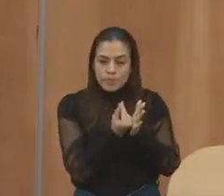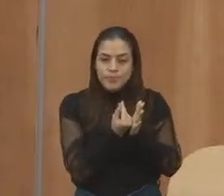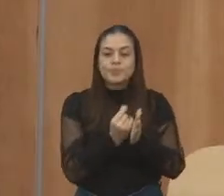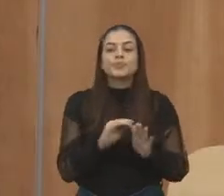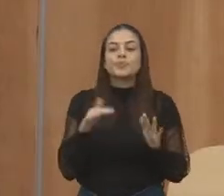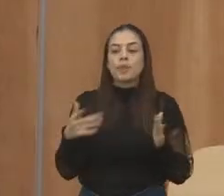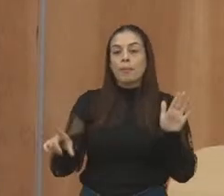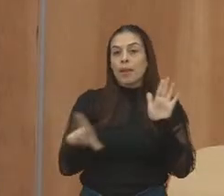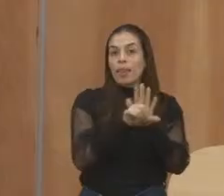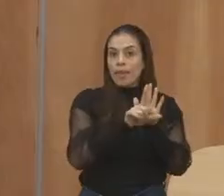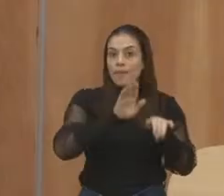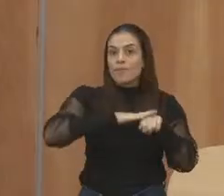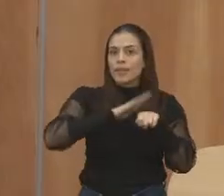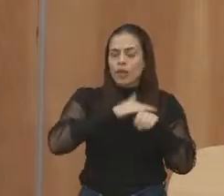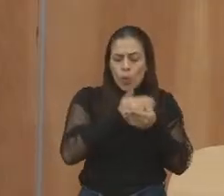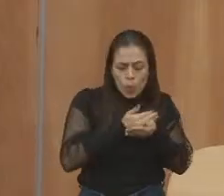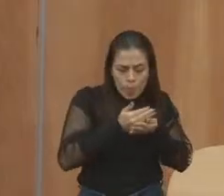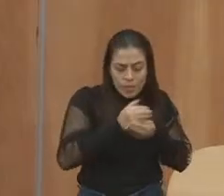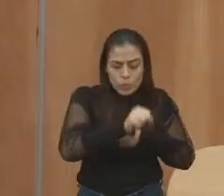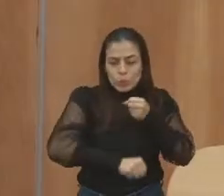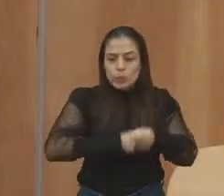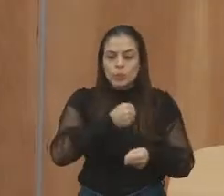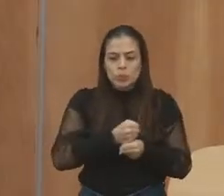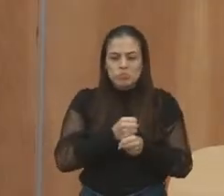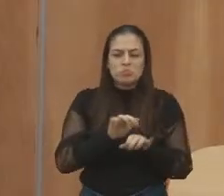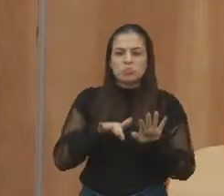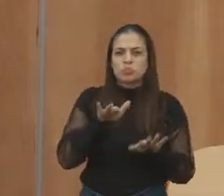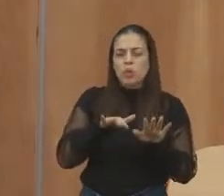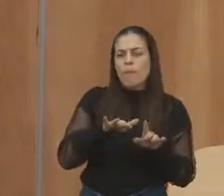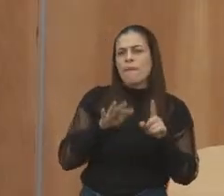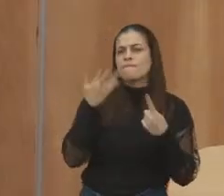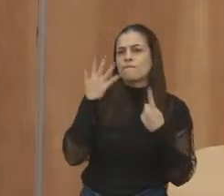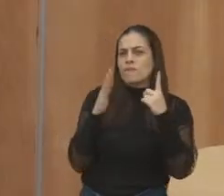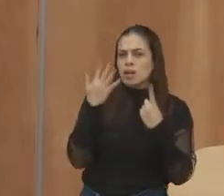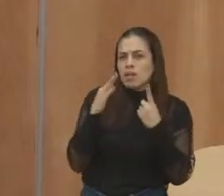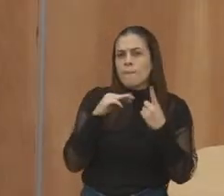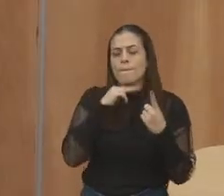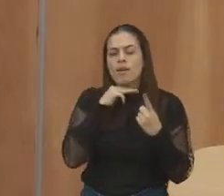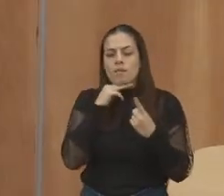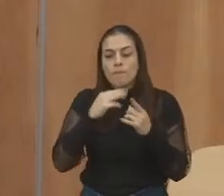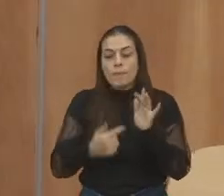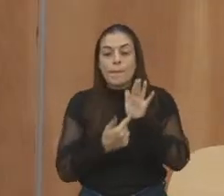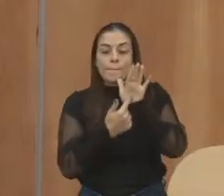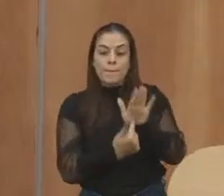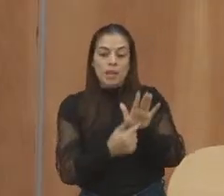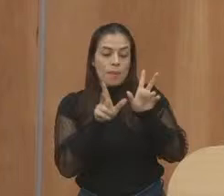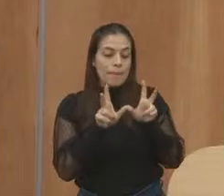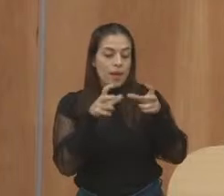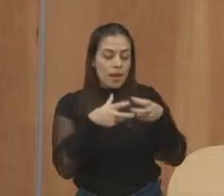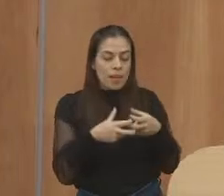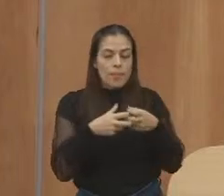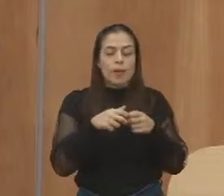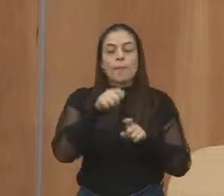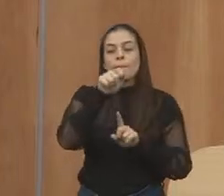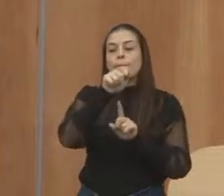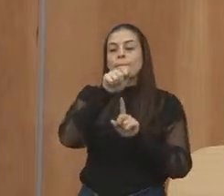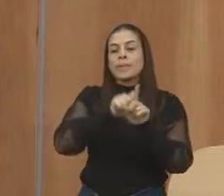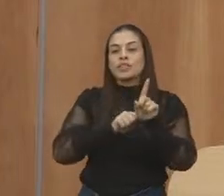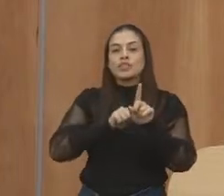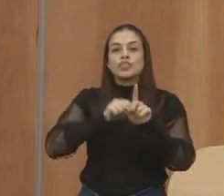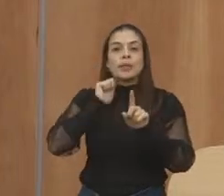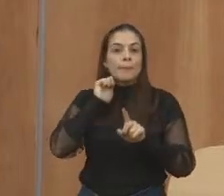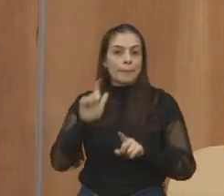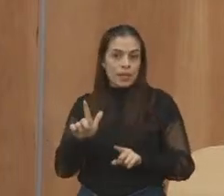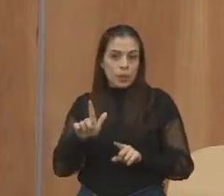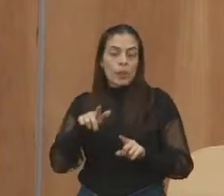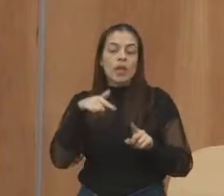É uma lei feita no início do ano, em torno de fevereiro e março, apresentada para a Câmara em abril, e ela é a lei